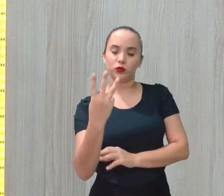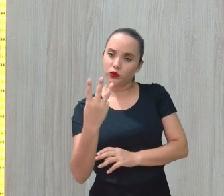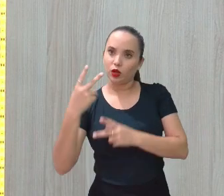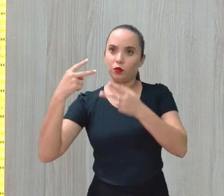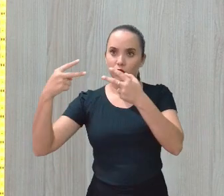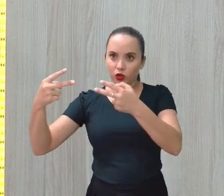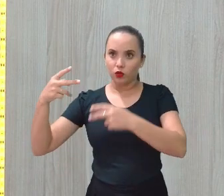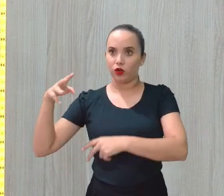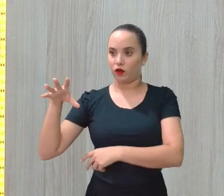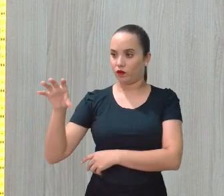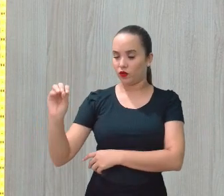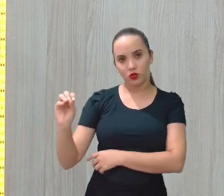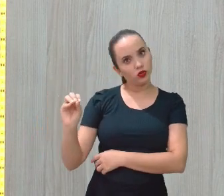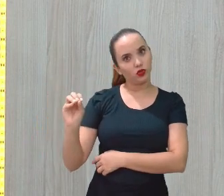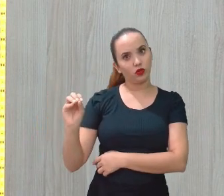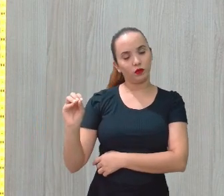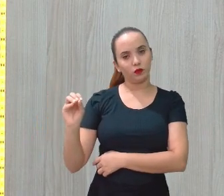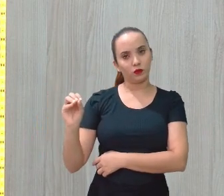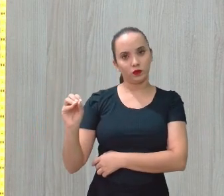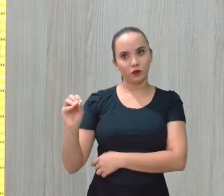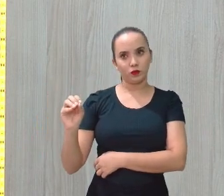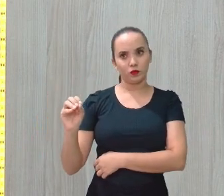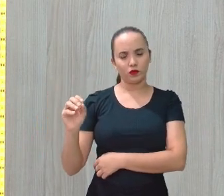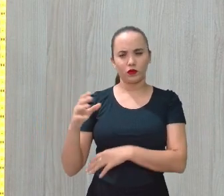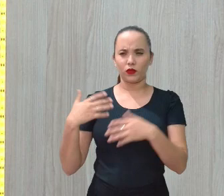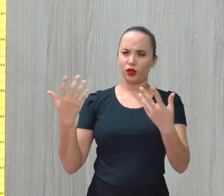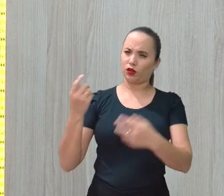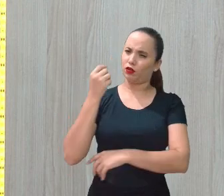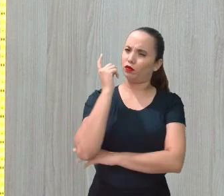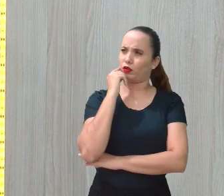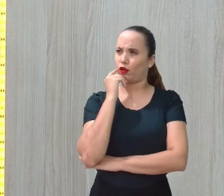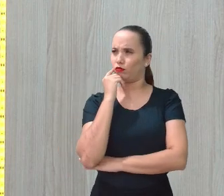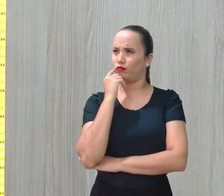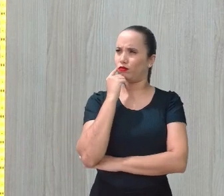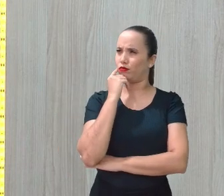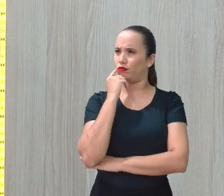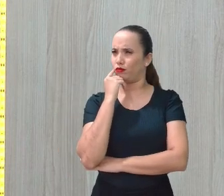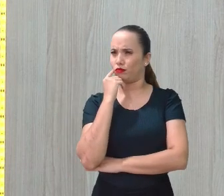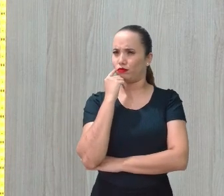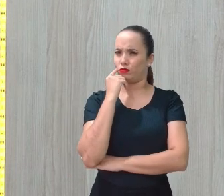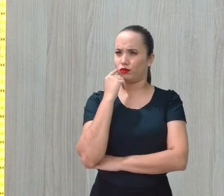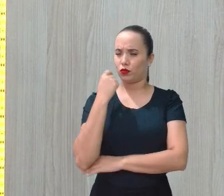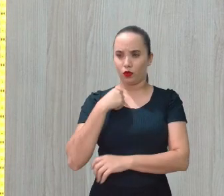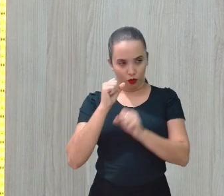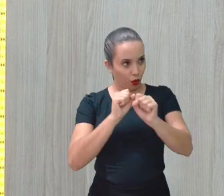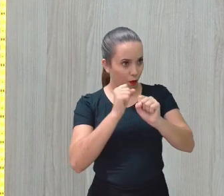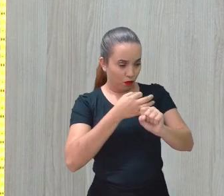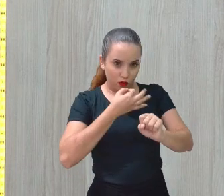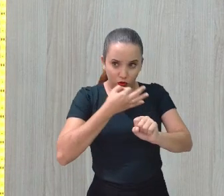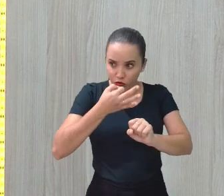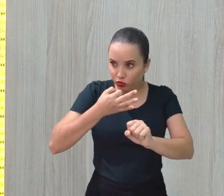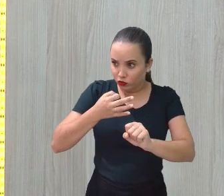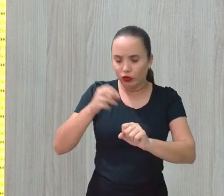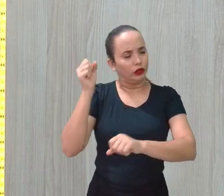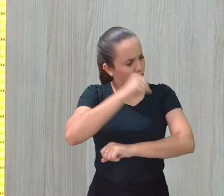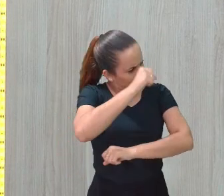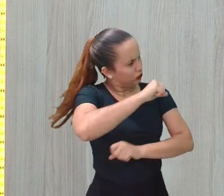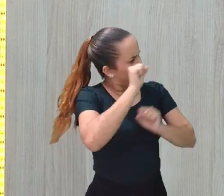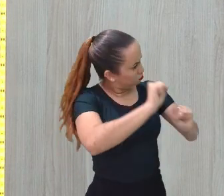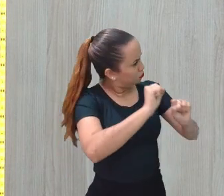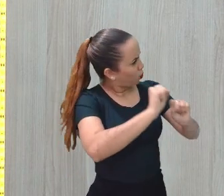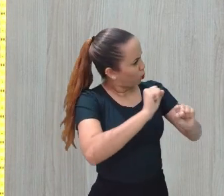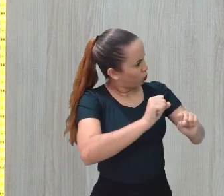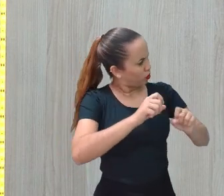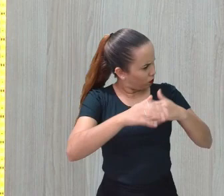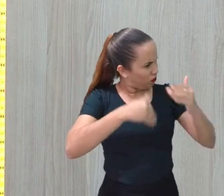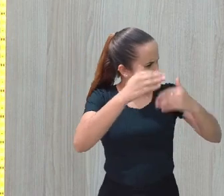W igual a 20, né? E aí eu fiquei pensando, será? Eu posso falar aqui, professor, que eu fiquei pensando? Sim, com Não sei certeza. se eu vou adiantar